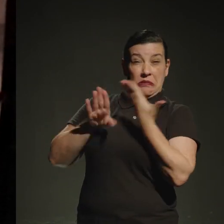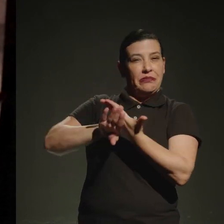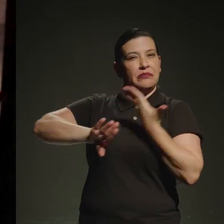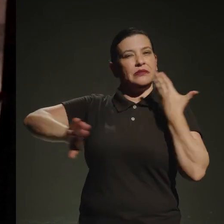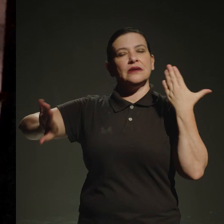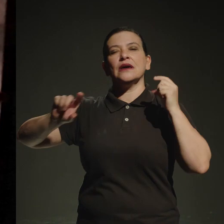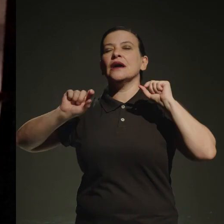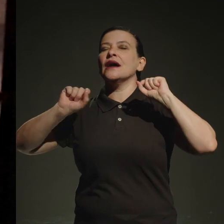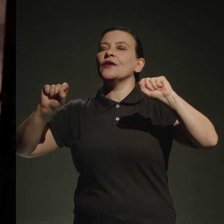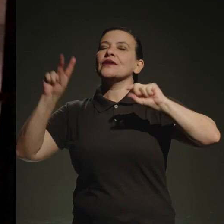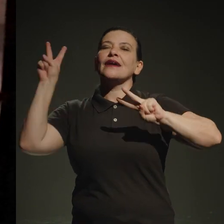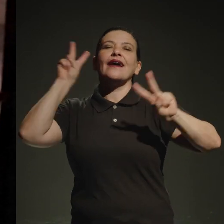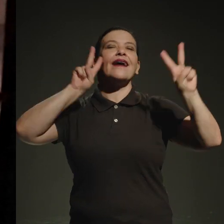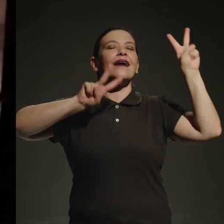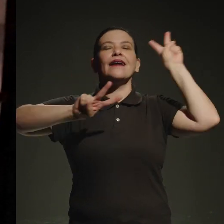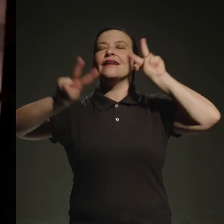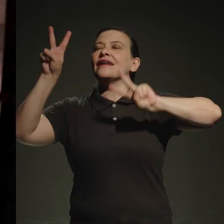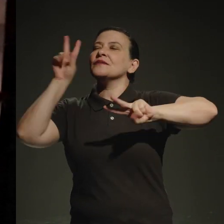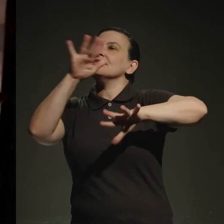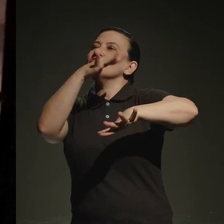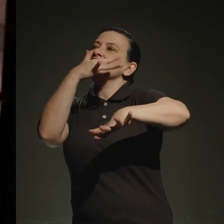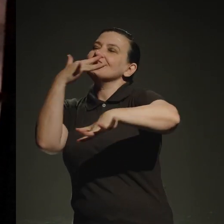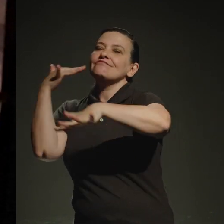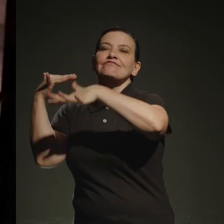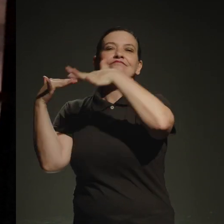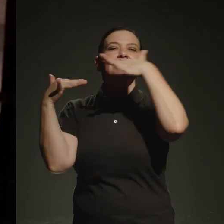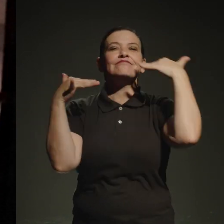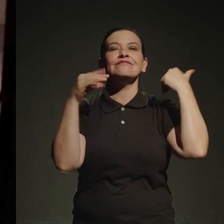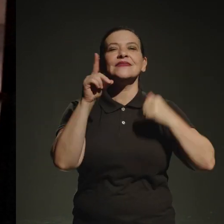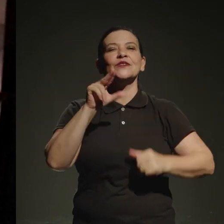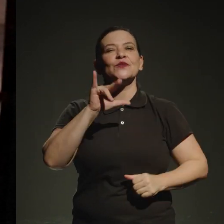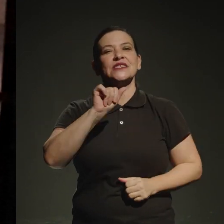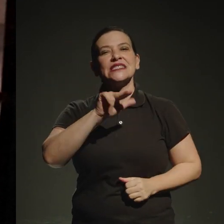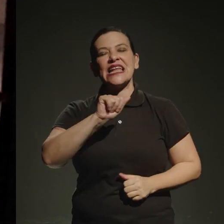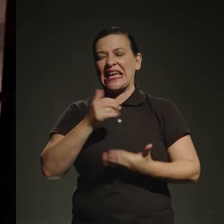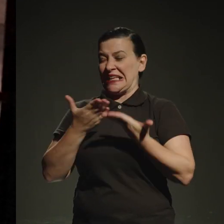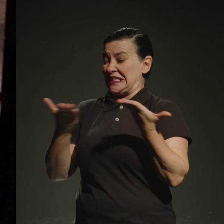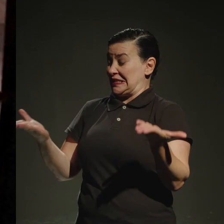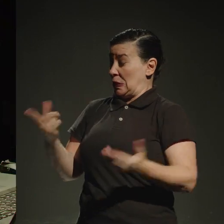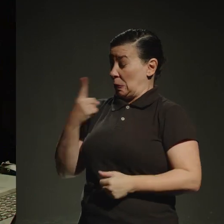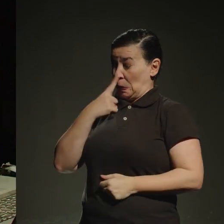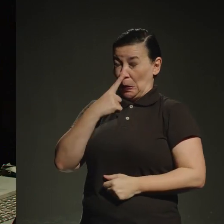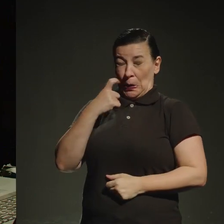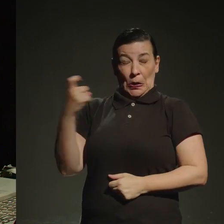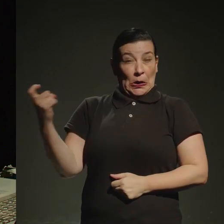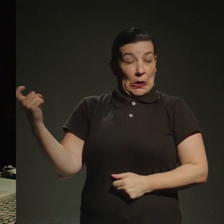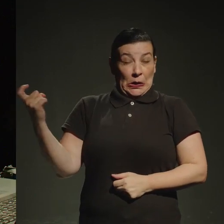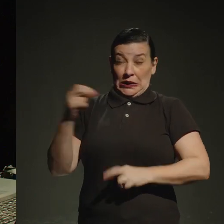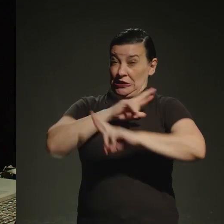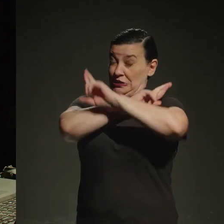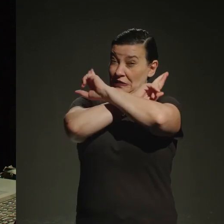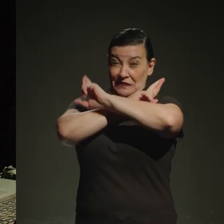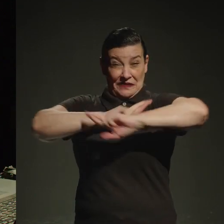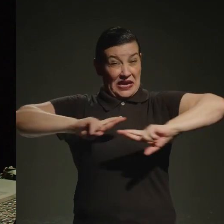aromas de alfazema de minha perfumada Dulcineia se o teu fartum me faz cair na real? E bem sabes